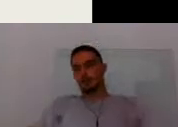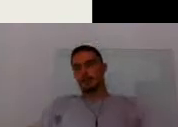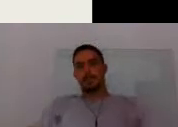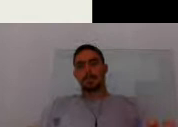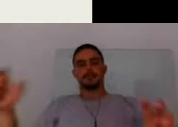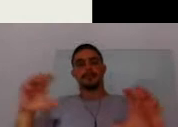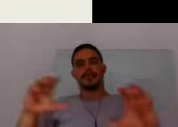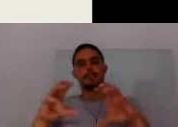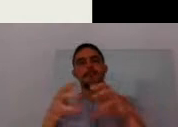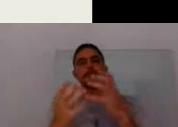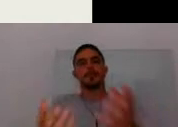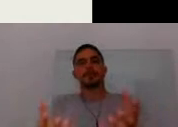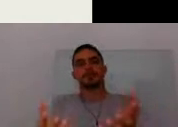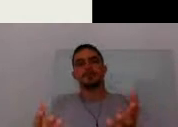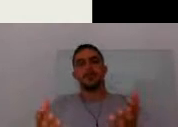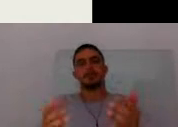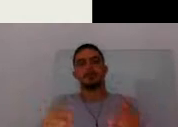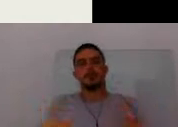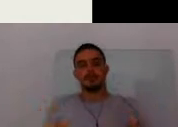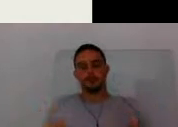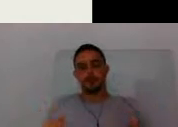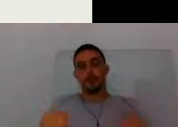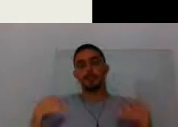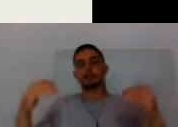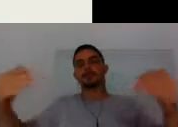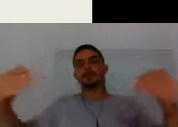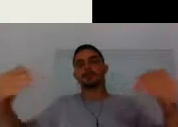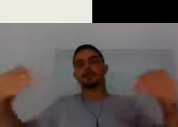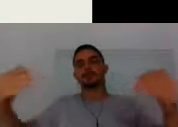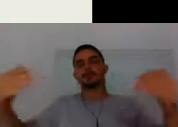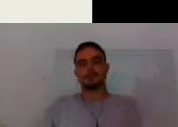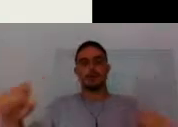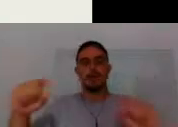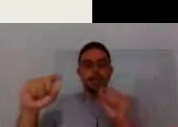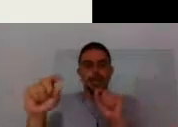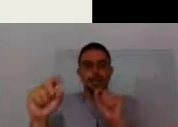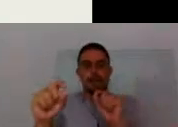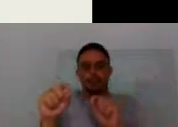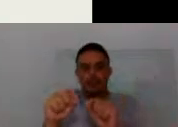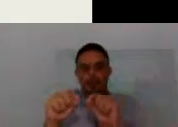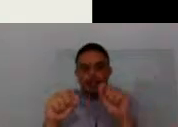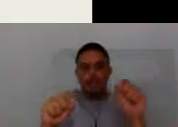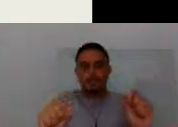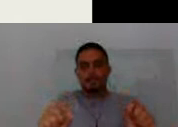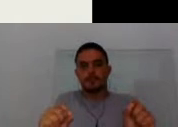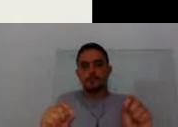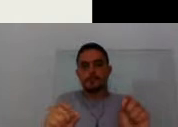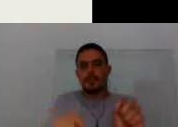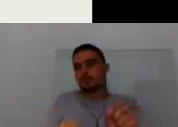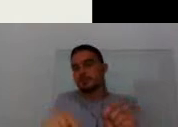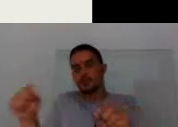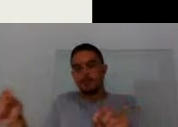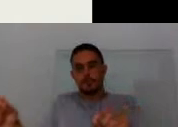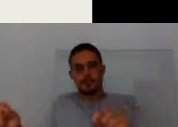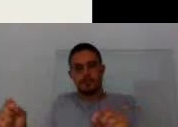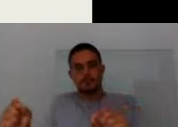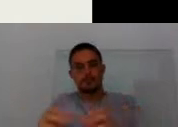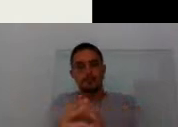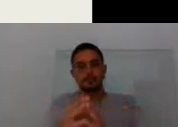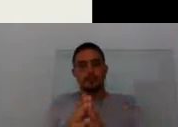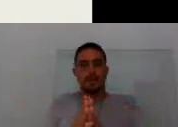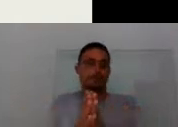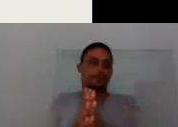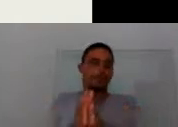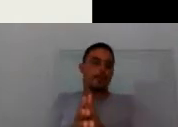redistribuição de água no solo, relacionadas à infiltração de água no solo, ou seja, como que essa água infiltra no solo, se ela tem uma velocidade de infiltração alta, se tem